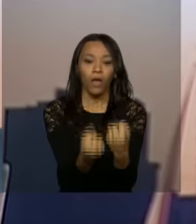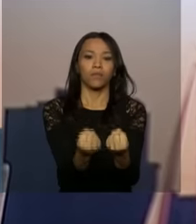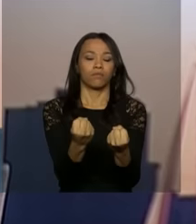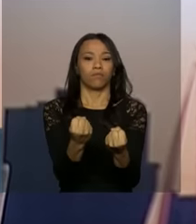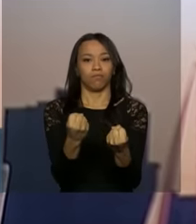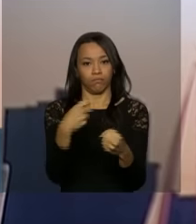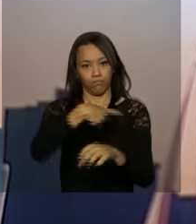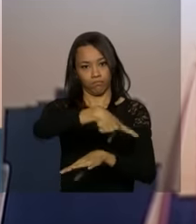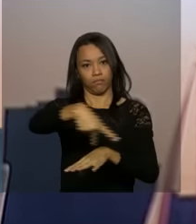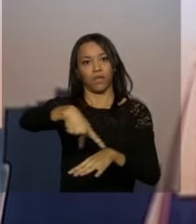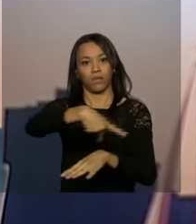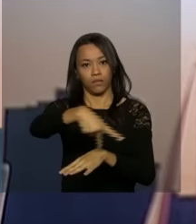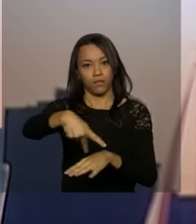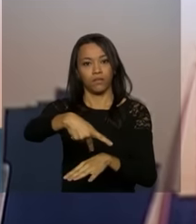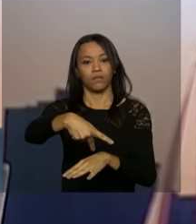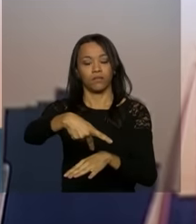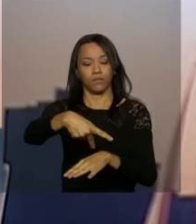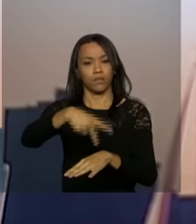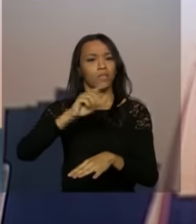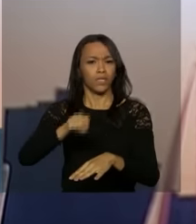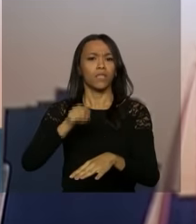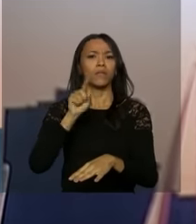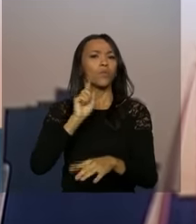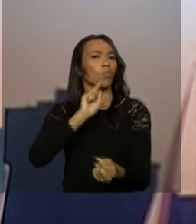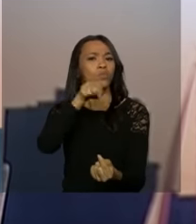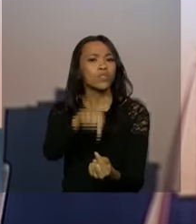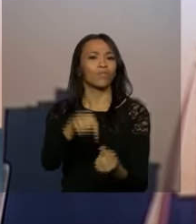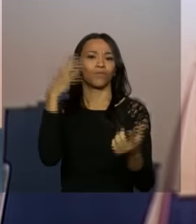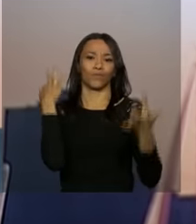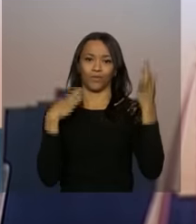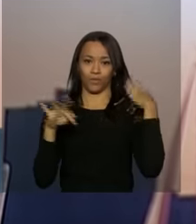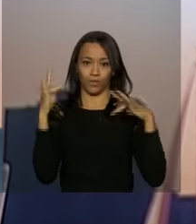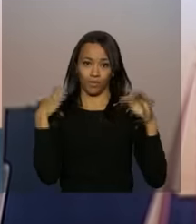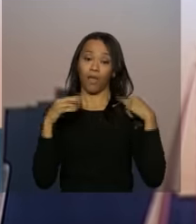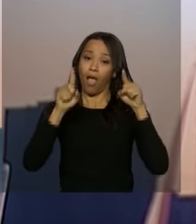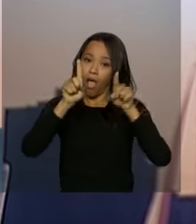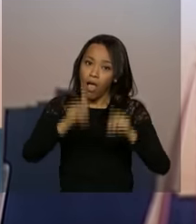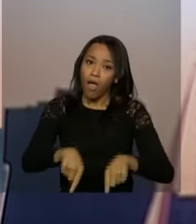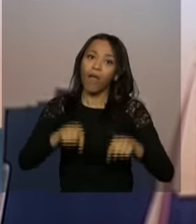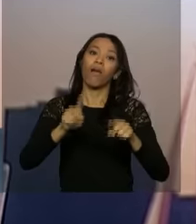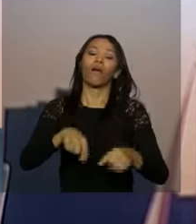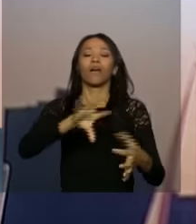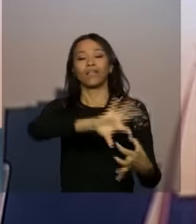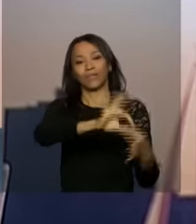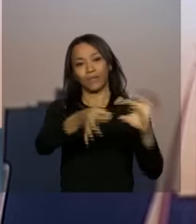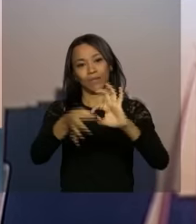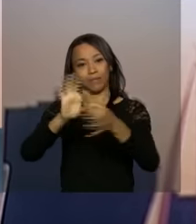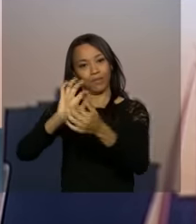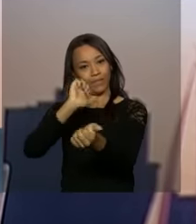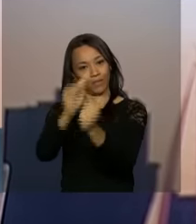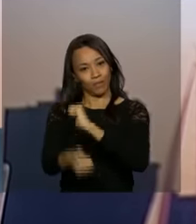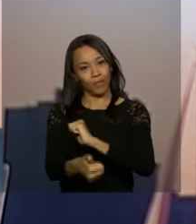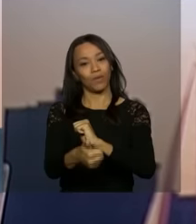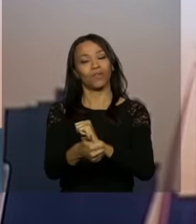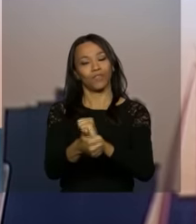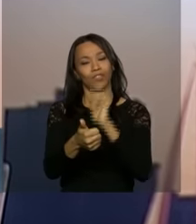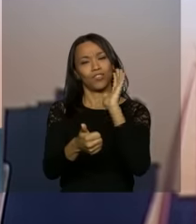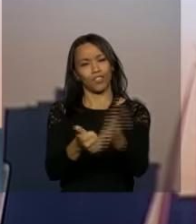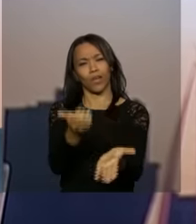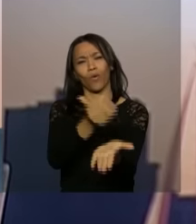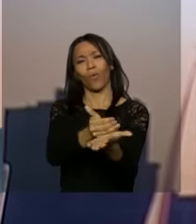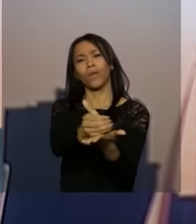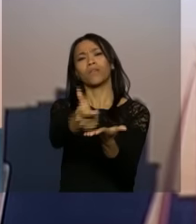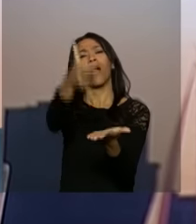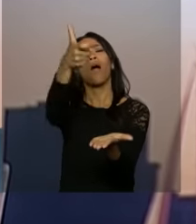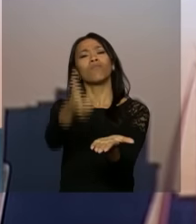num destino turístico, as Olimpíadas o fazem desde que começaram na Grécia